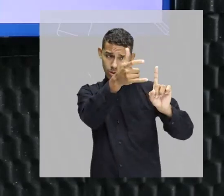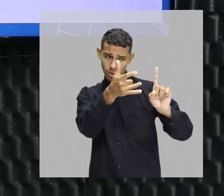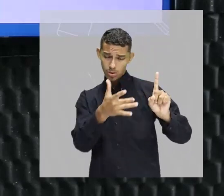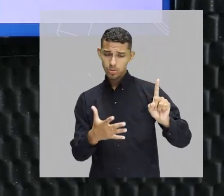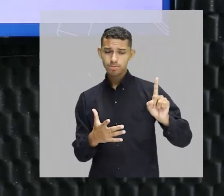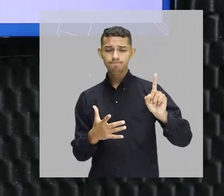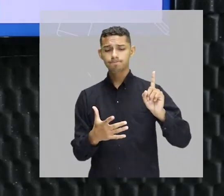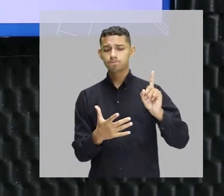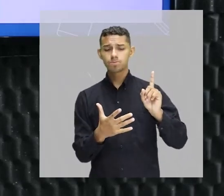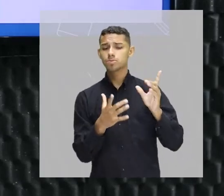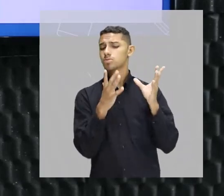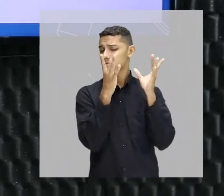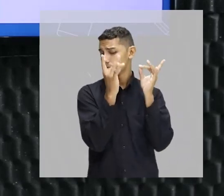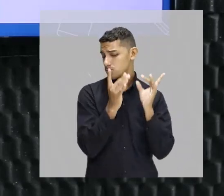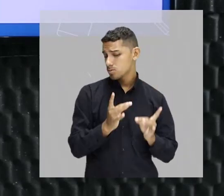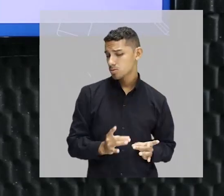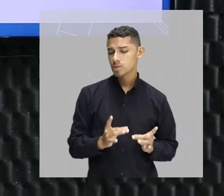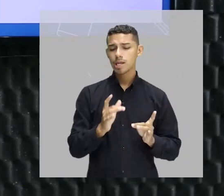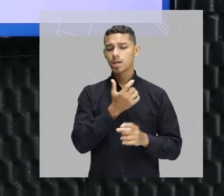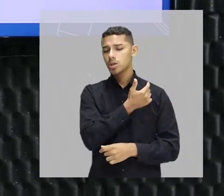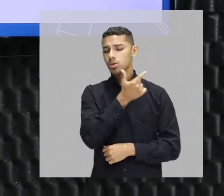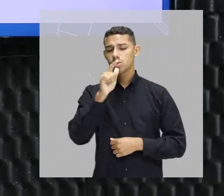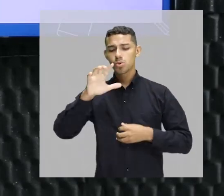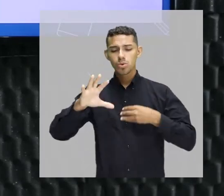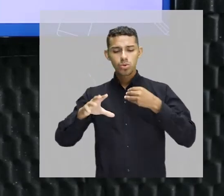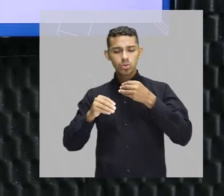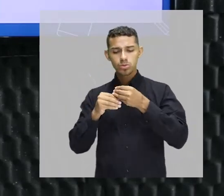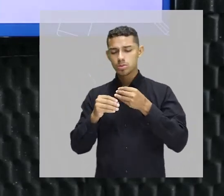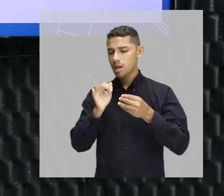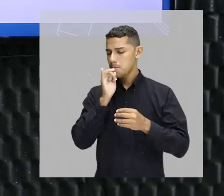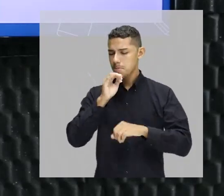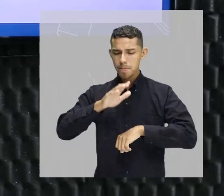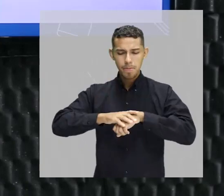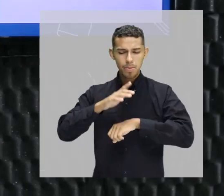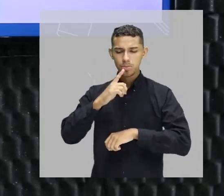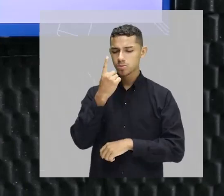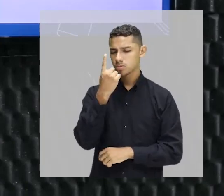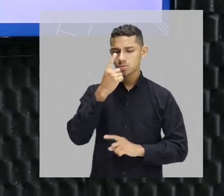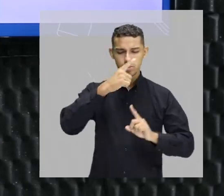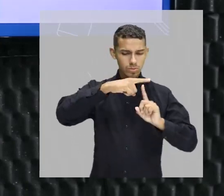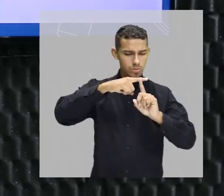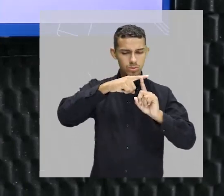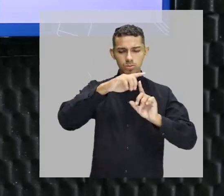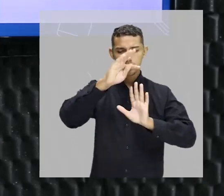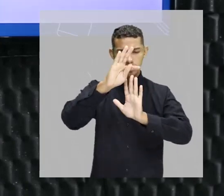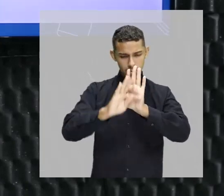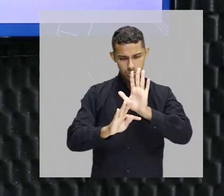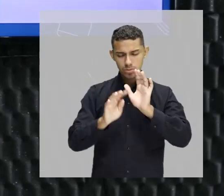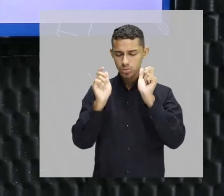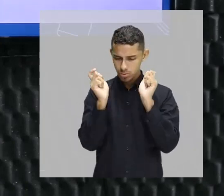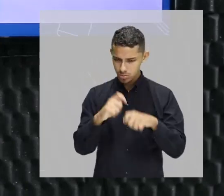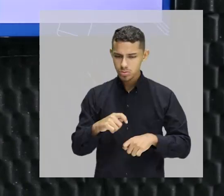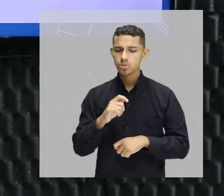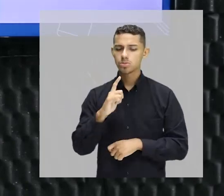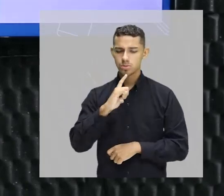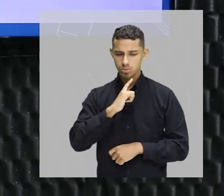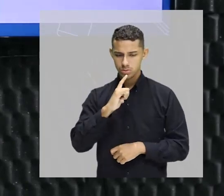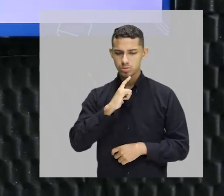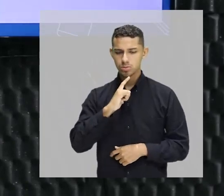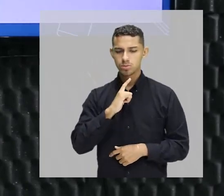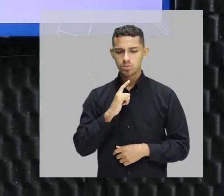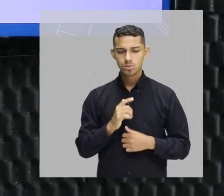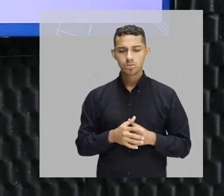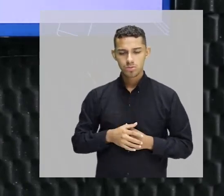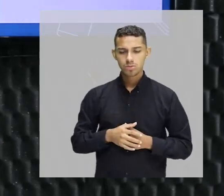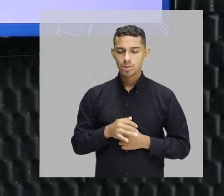aparece acompanhado de um outro. Pode acontecer mais de uma tipologia textual em um único texto? Sim, a gente pode ter essa